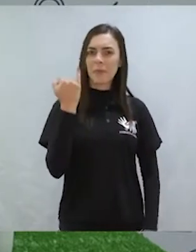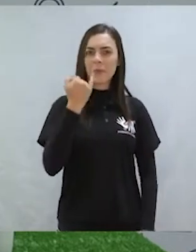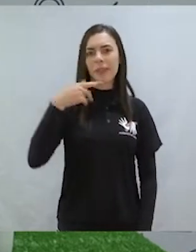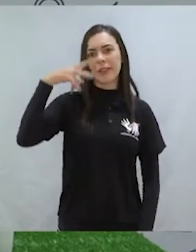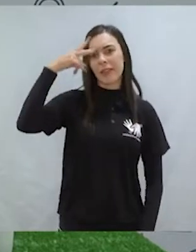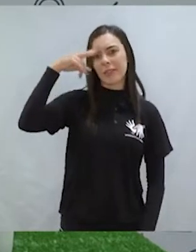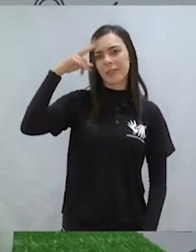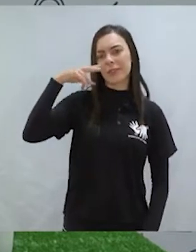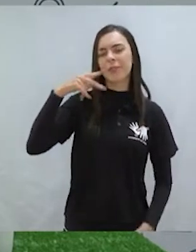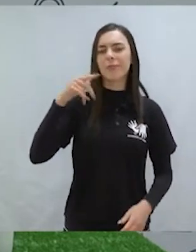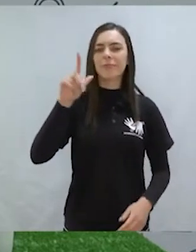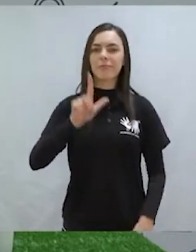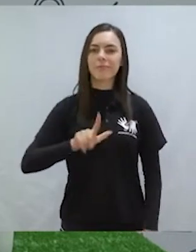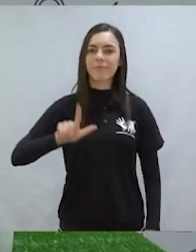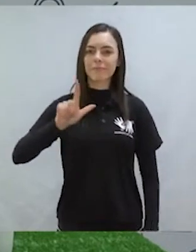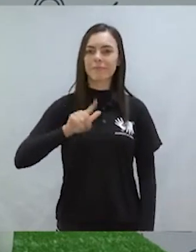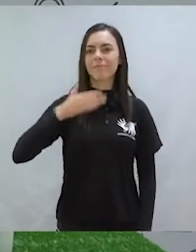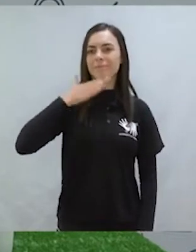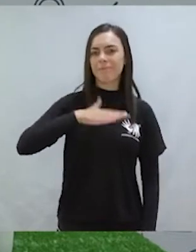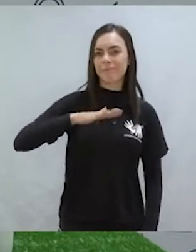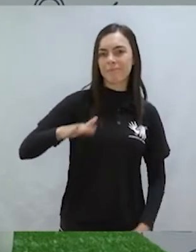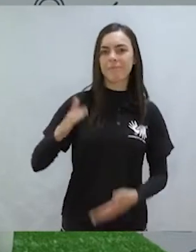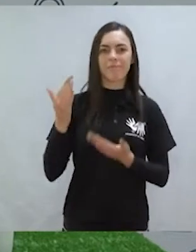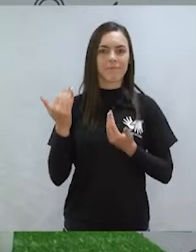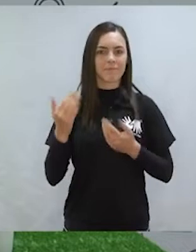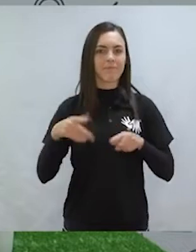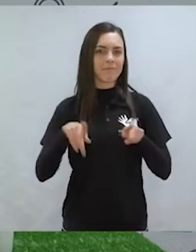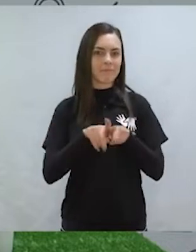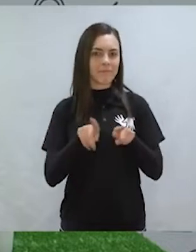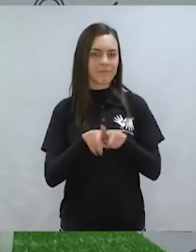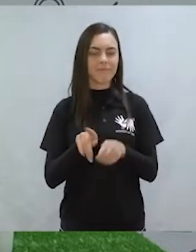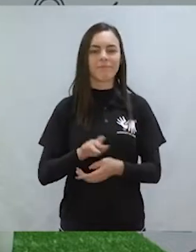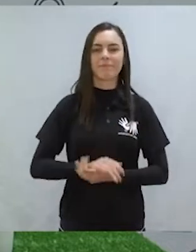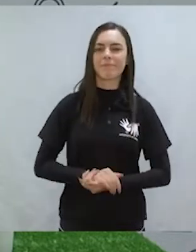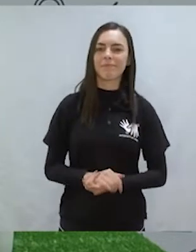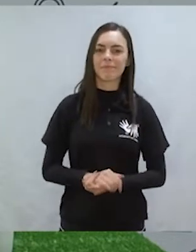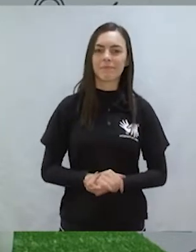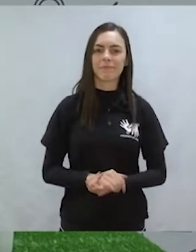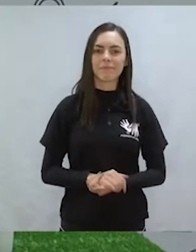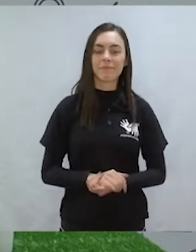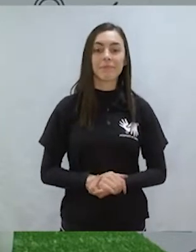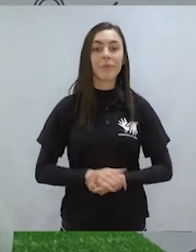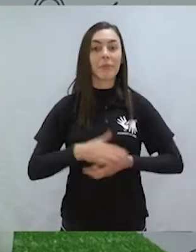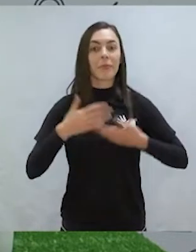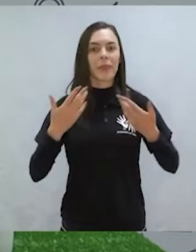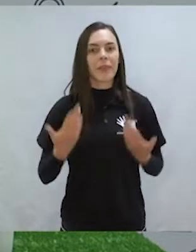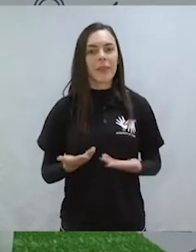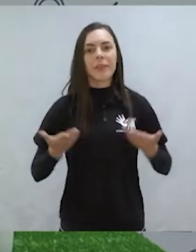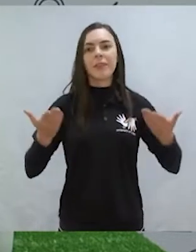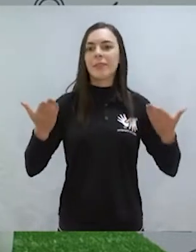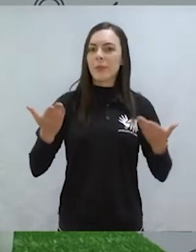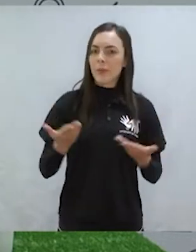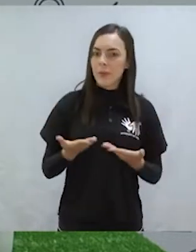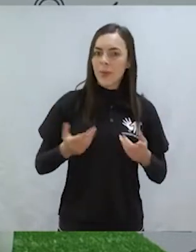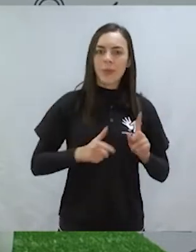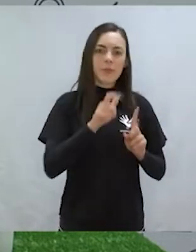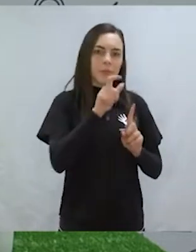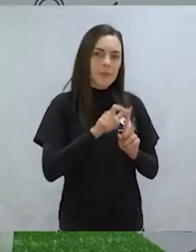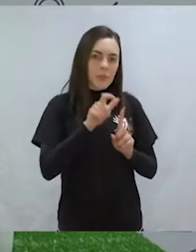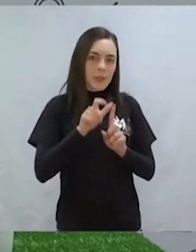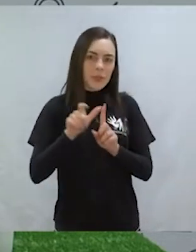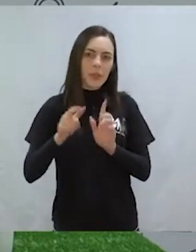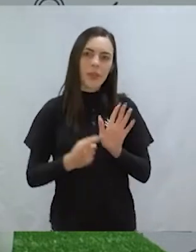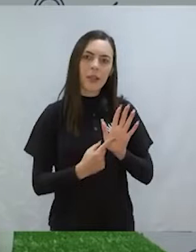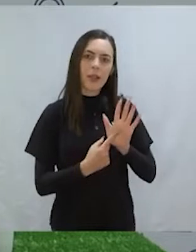na nossa história da literatura infanto-juvenil. Então, hoje, a gente apresentou